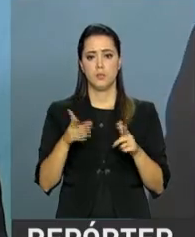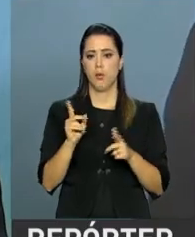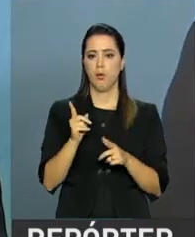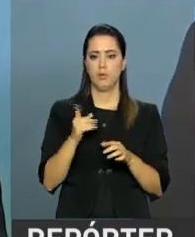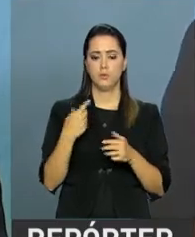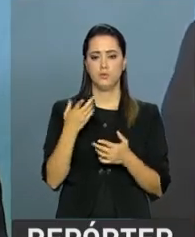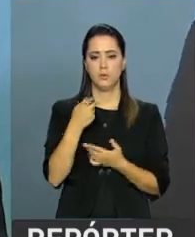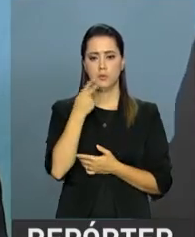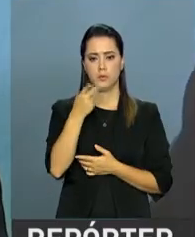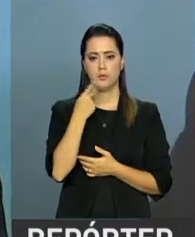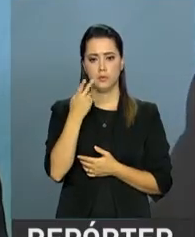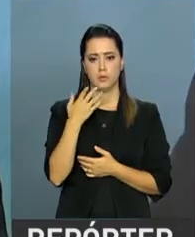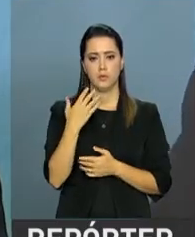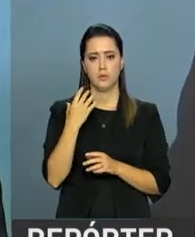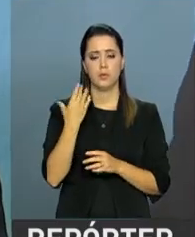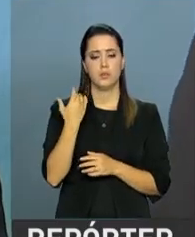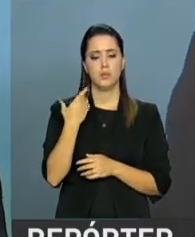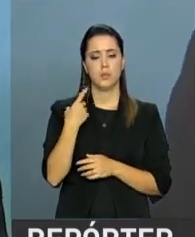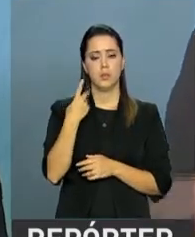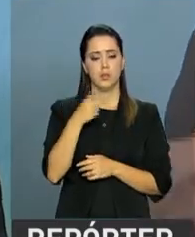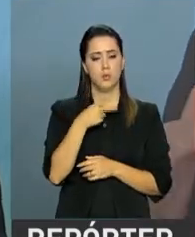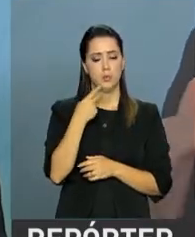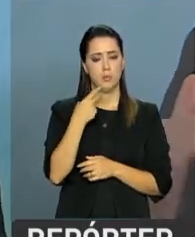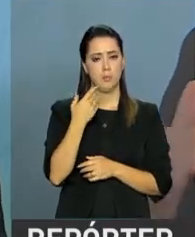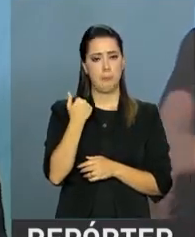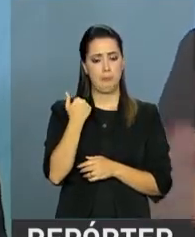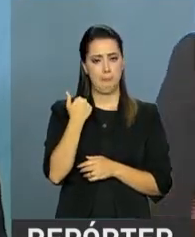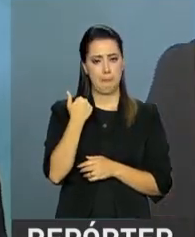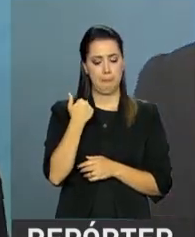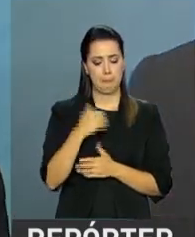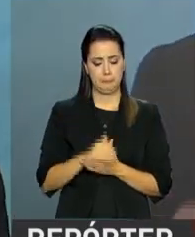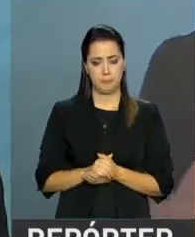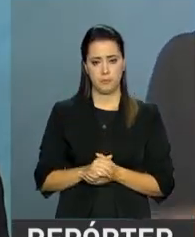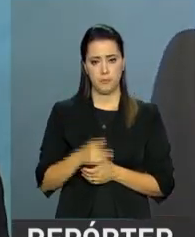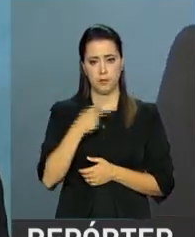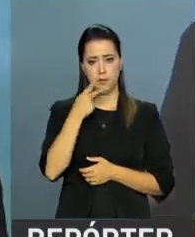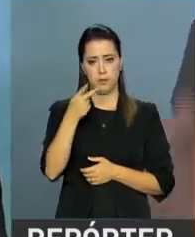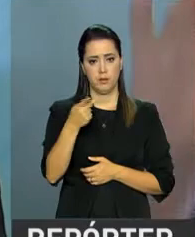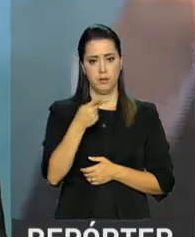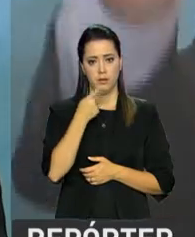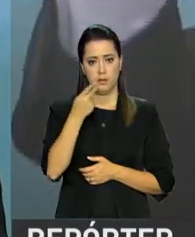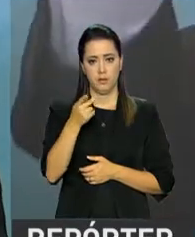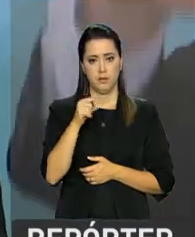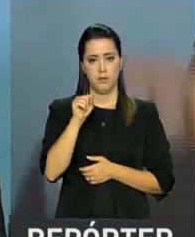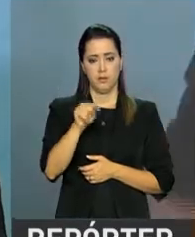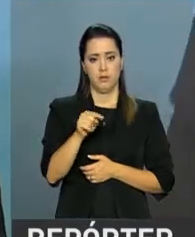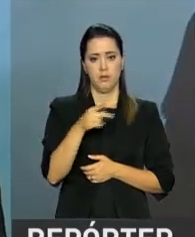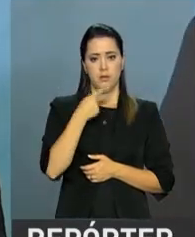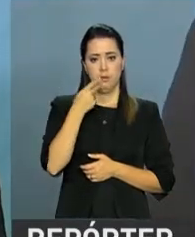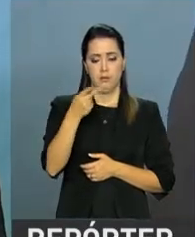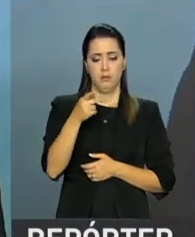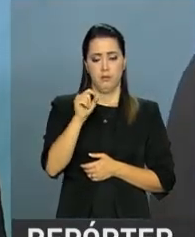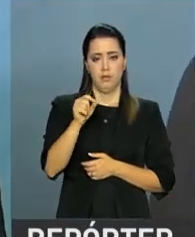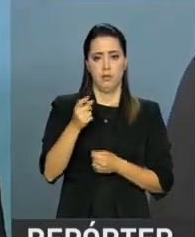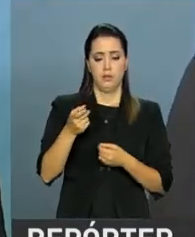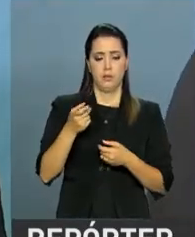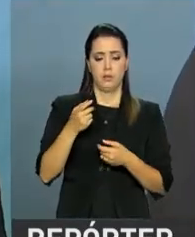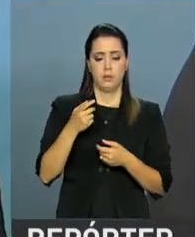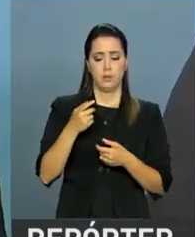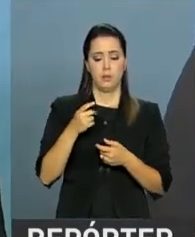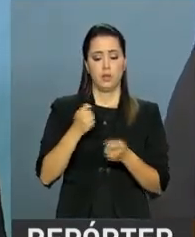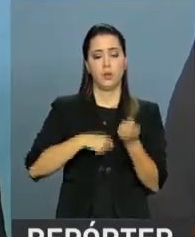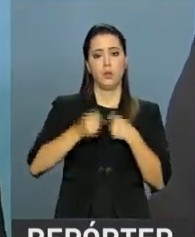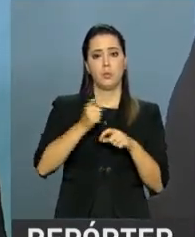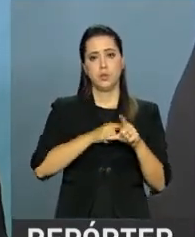digamos comunicativo é aquilo que se chama chama muitas vezes no gol de pato da economia que decola e vol não